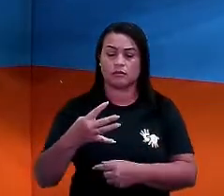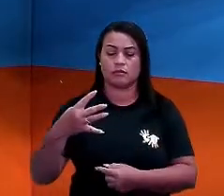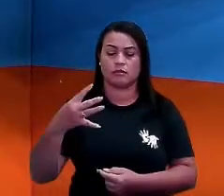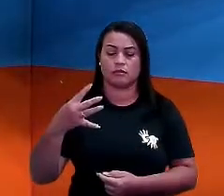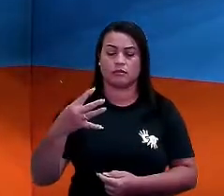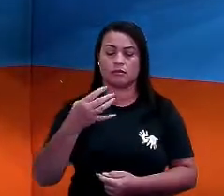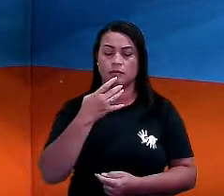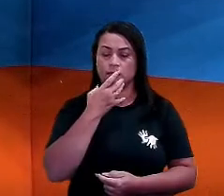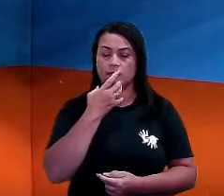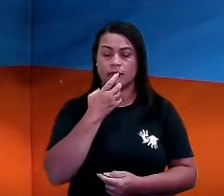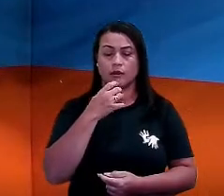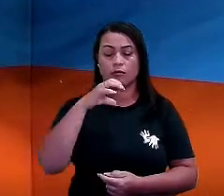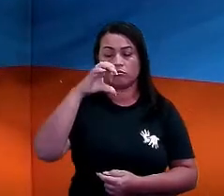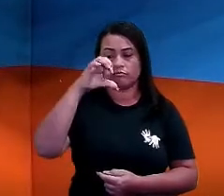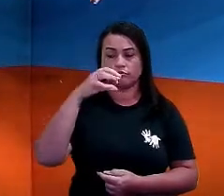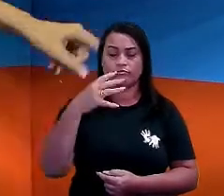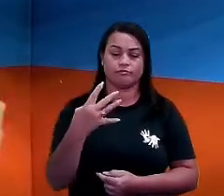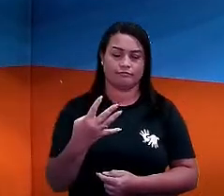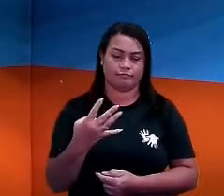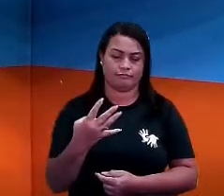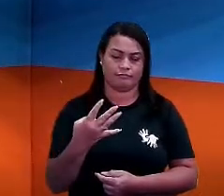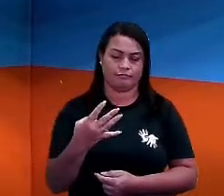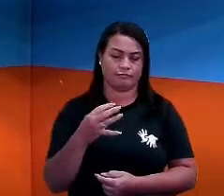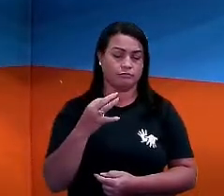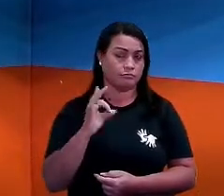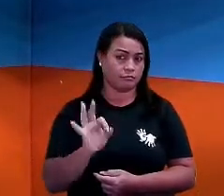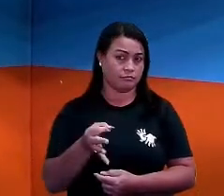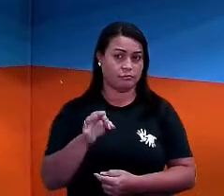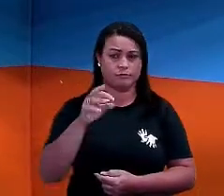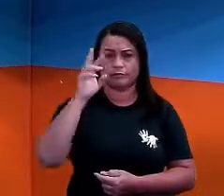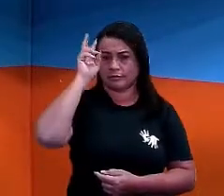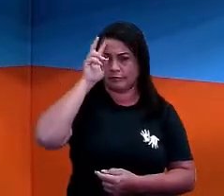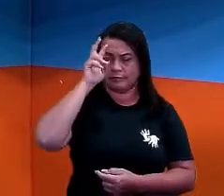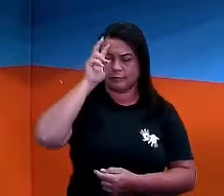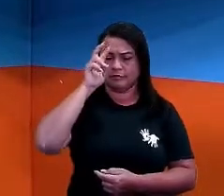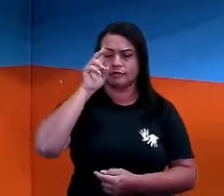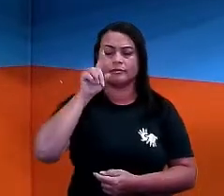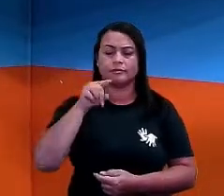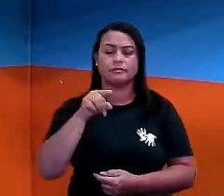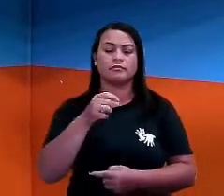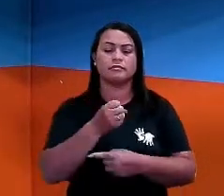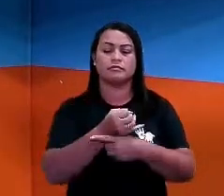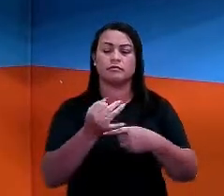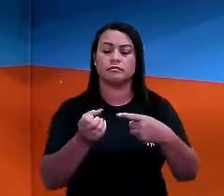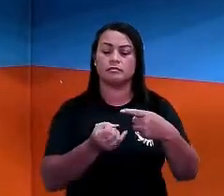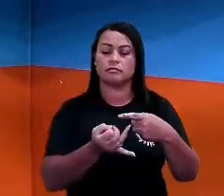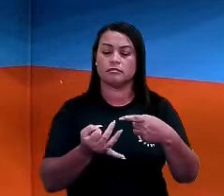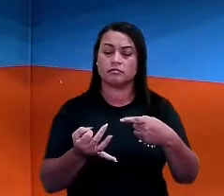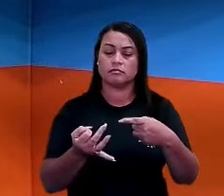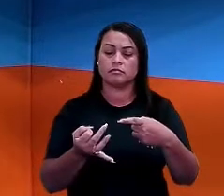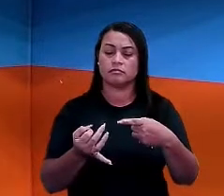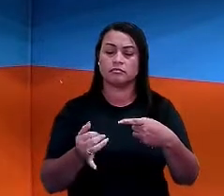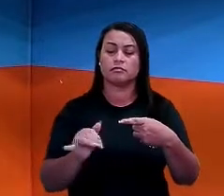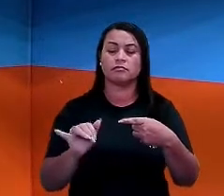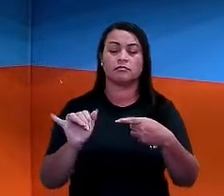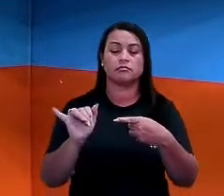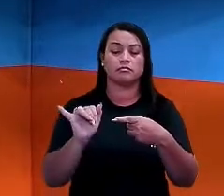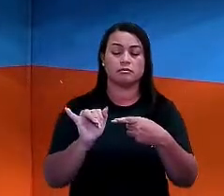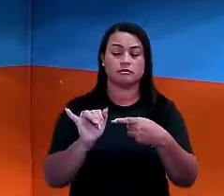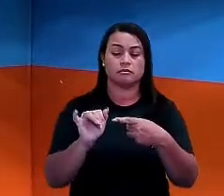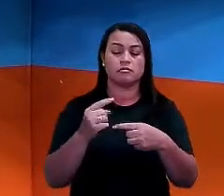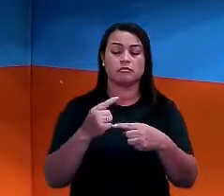tá certo? Deu 9/4. Lembrando, essa é uma fração imprópria, porque